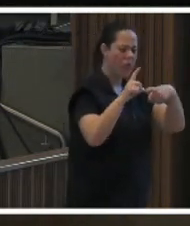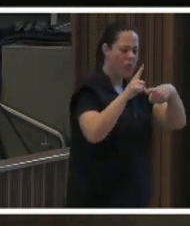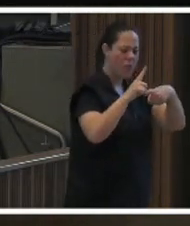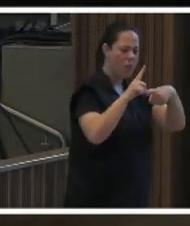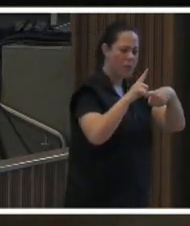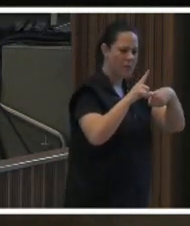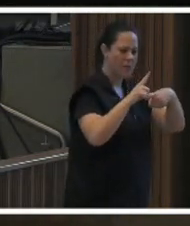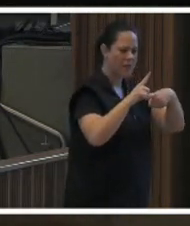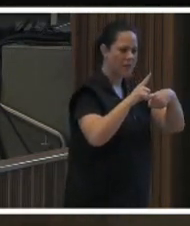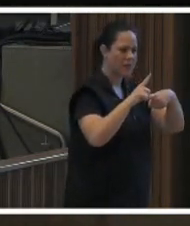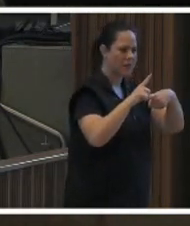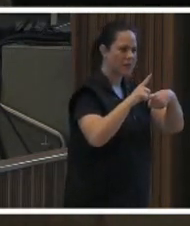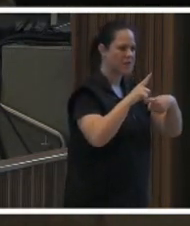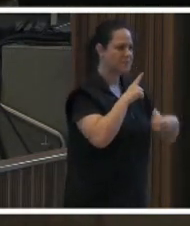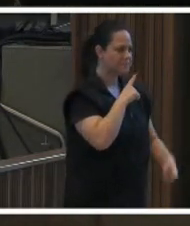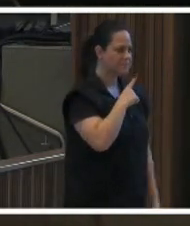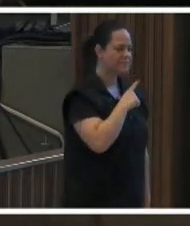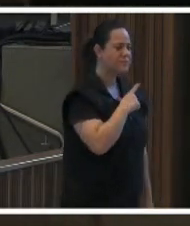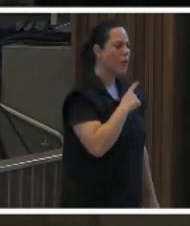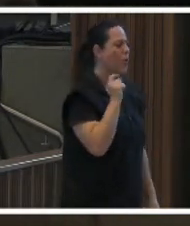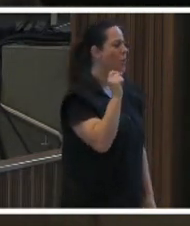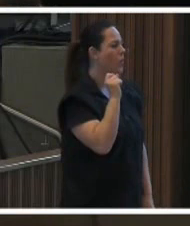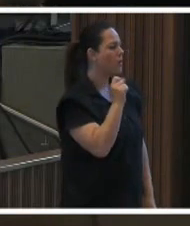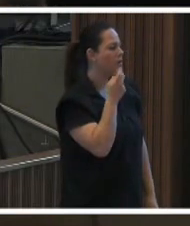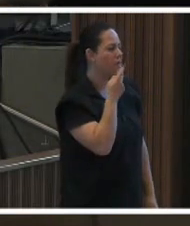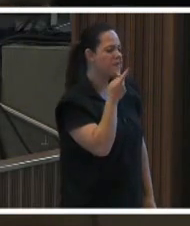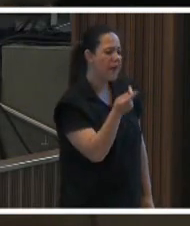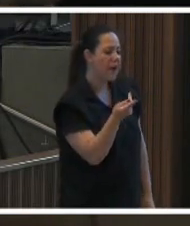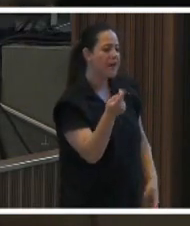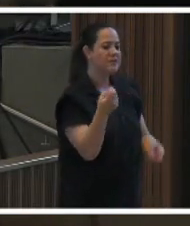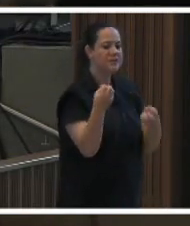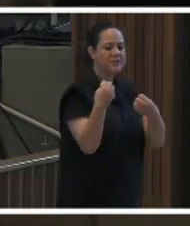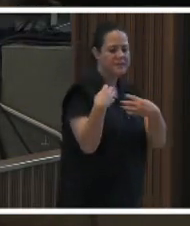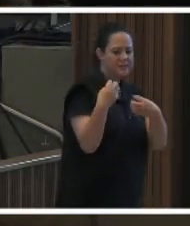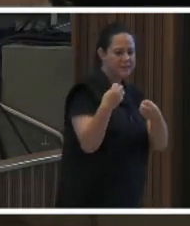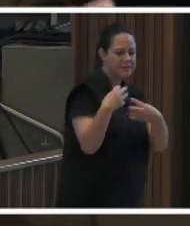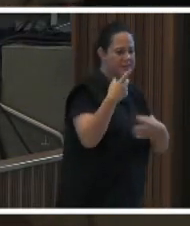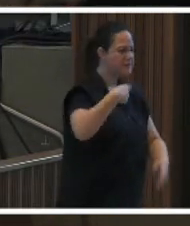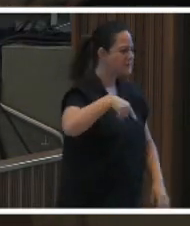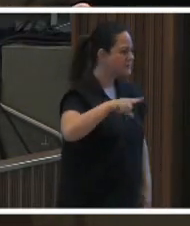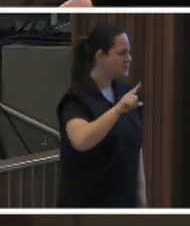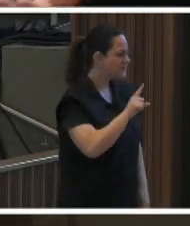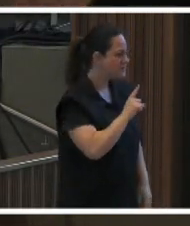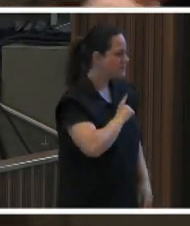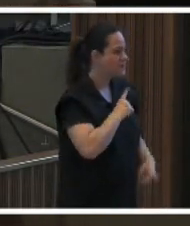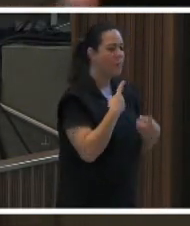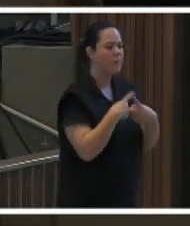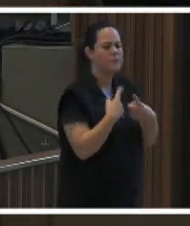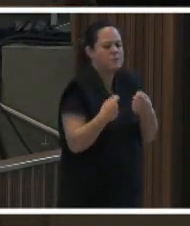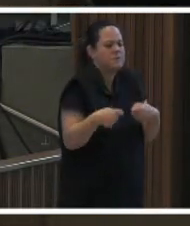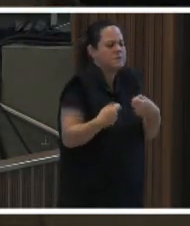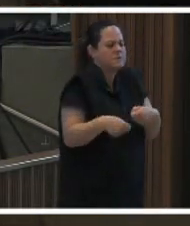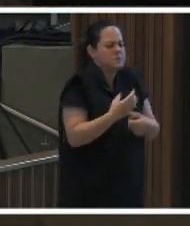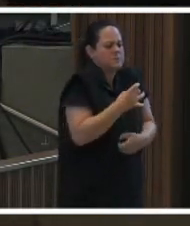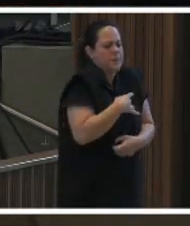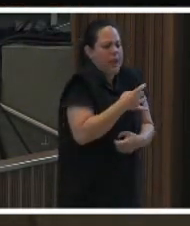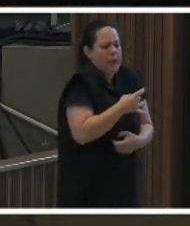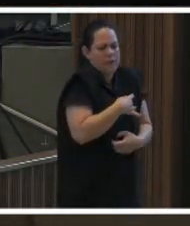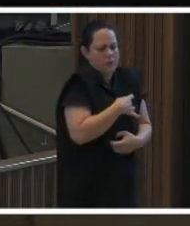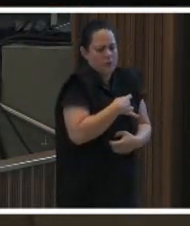Lucas o que ele tinha para nos ensinar do porquê não temas, não